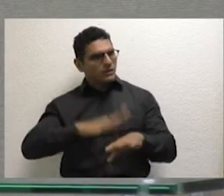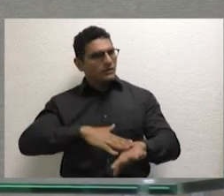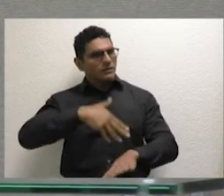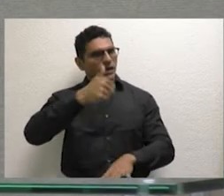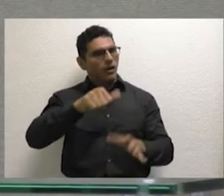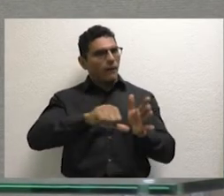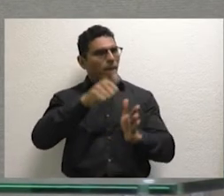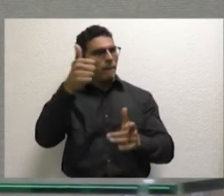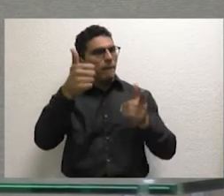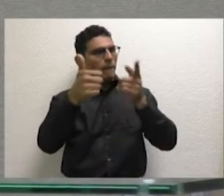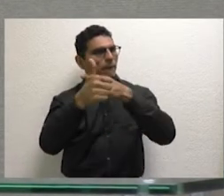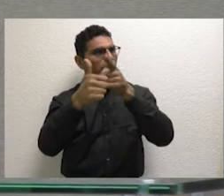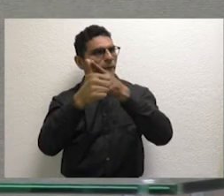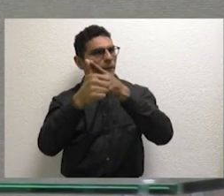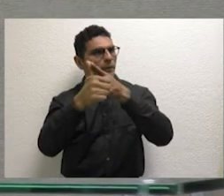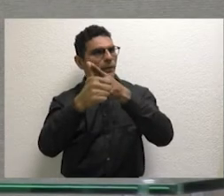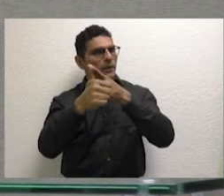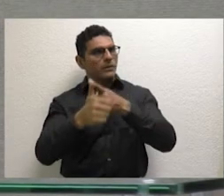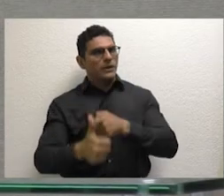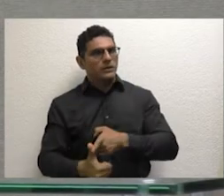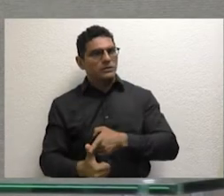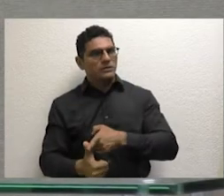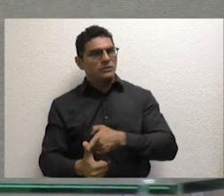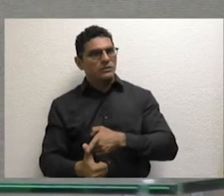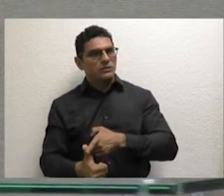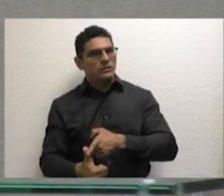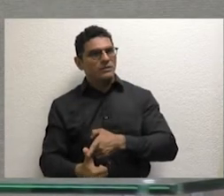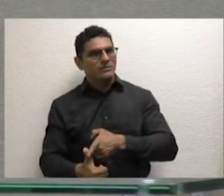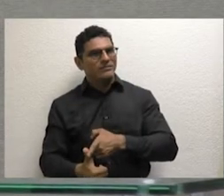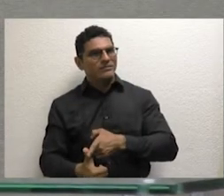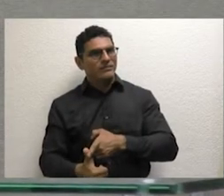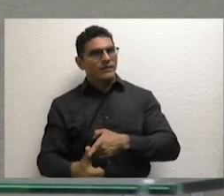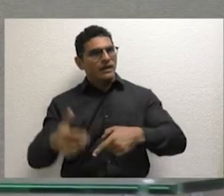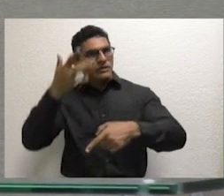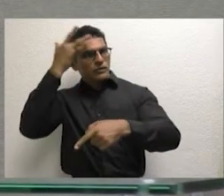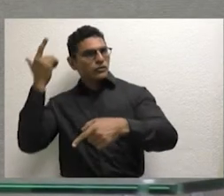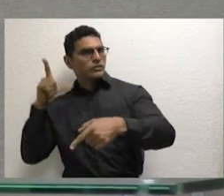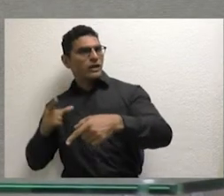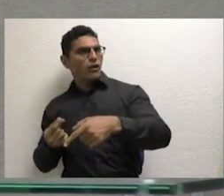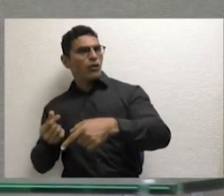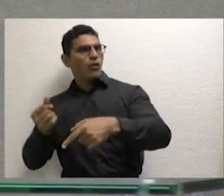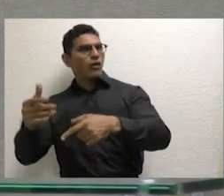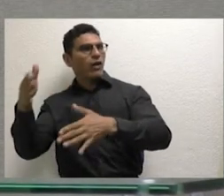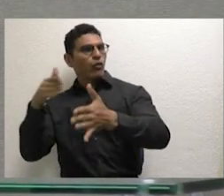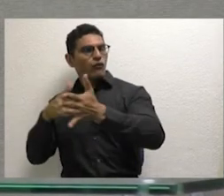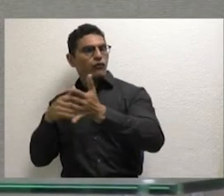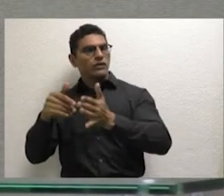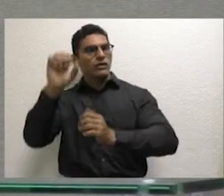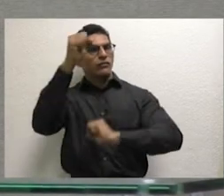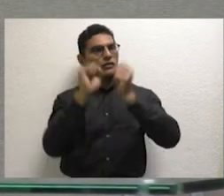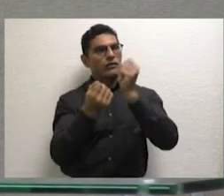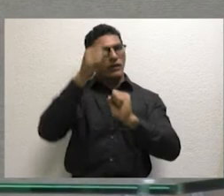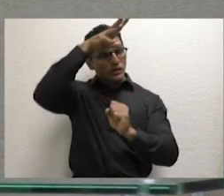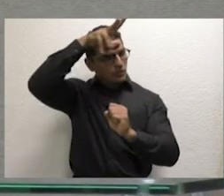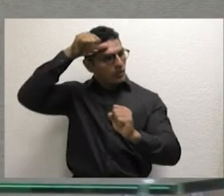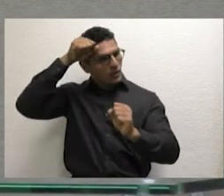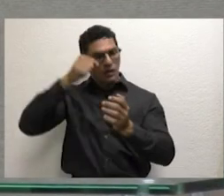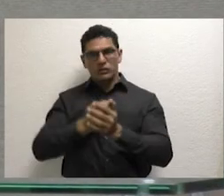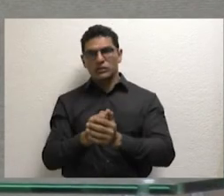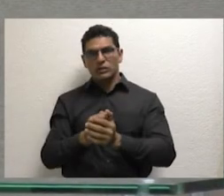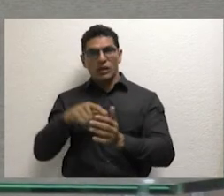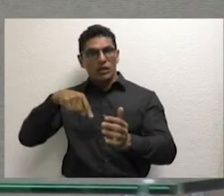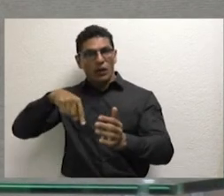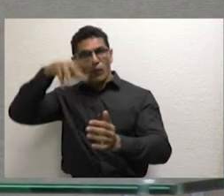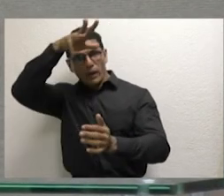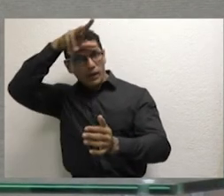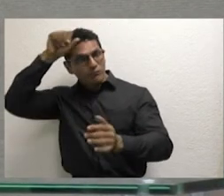é que os beneficiários finais da zona franca de Manaus não somos nós